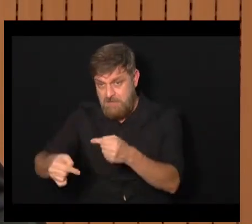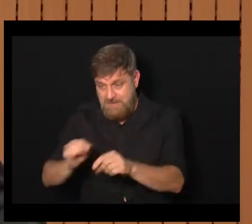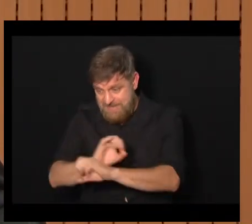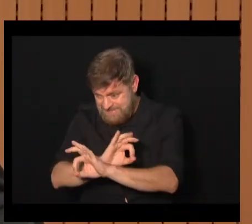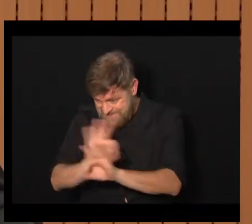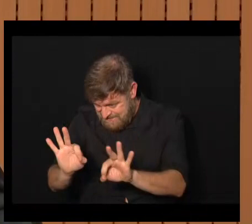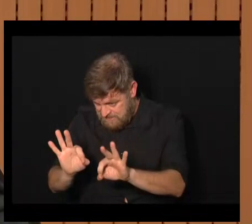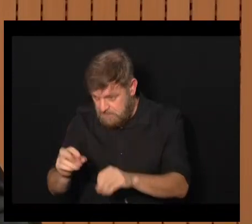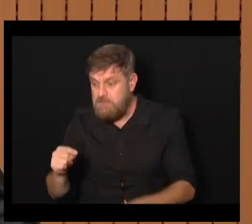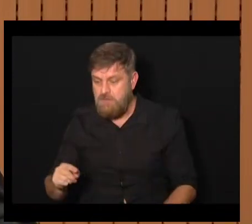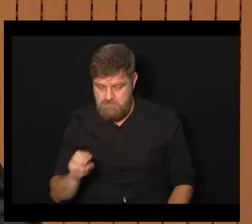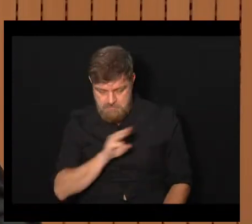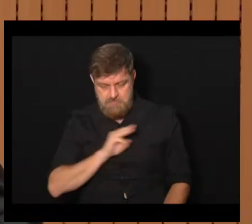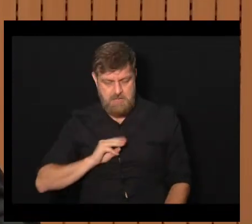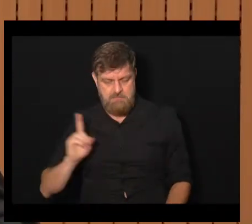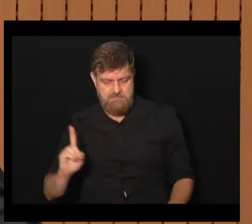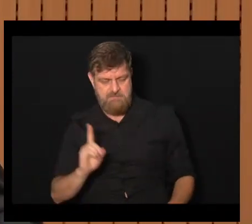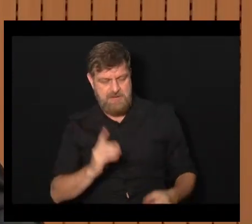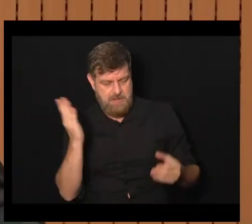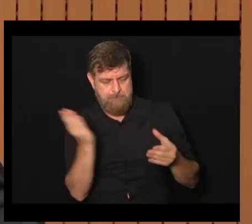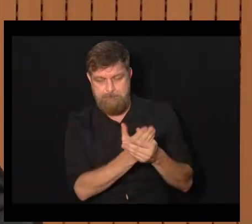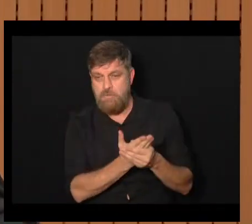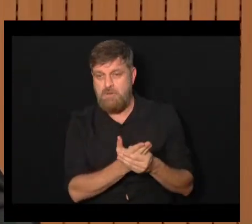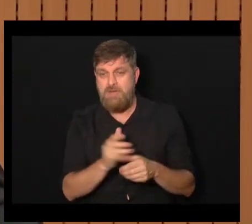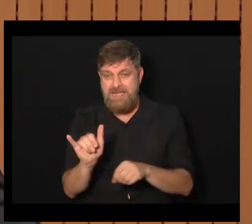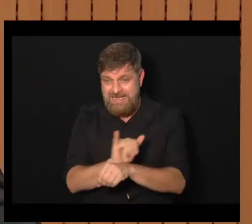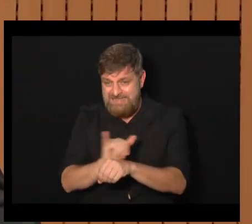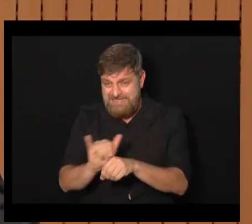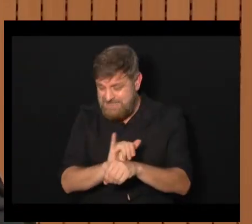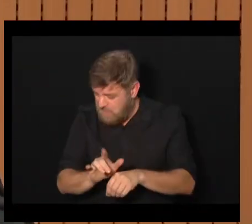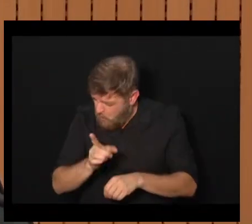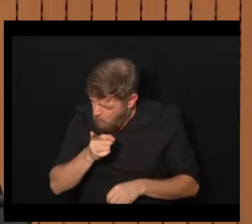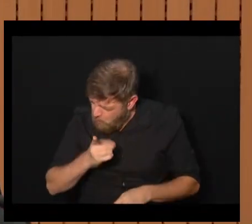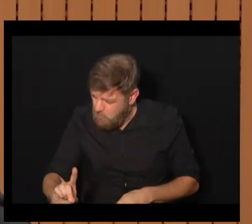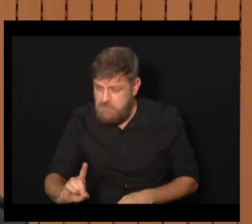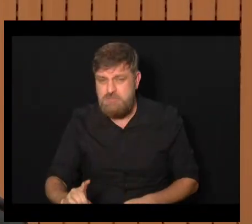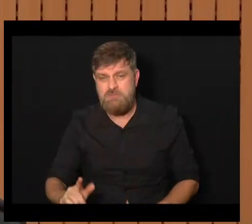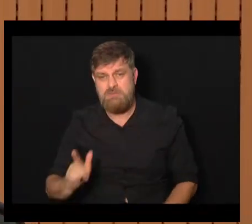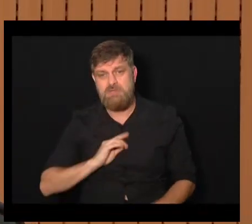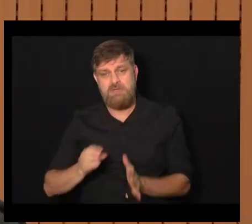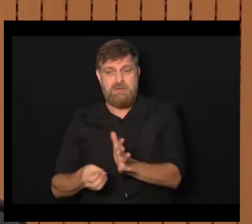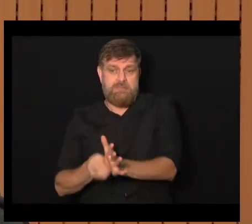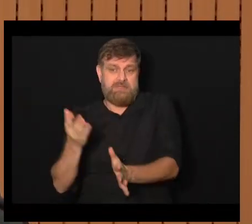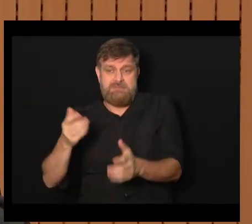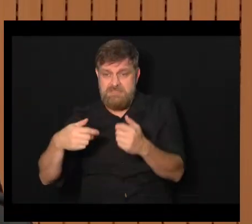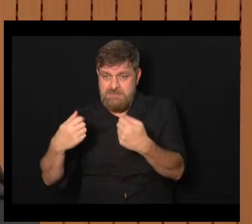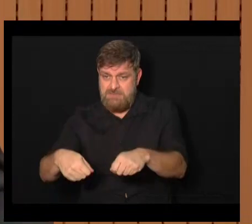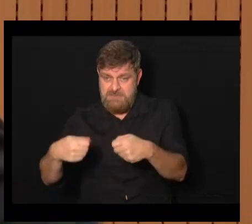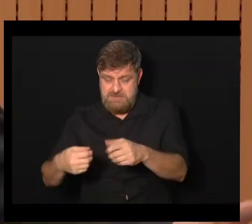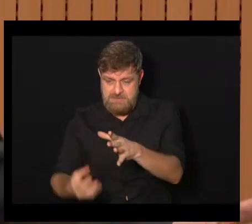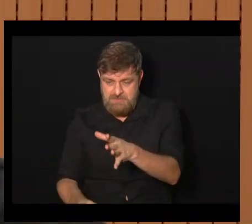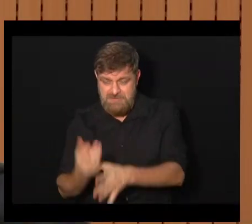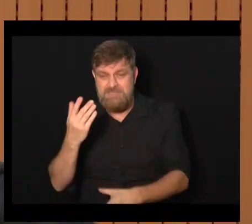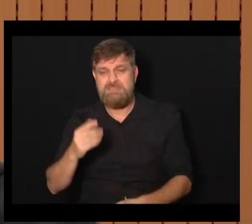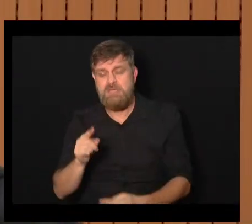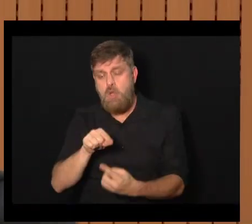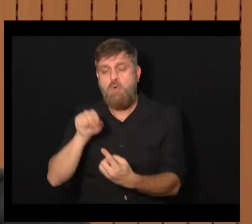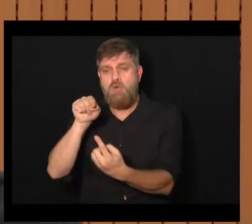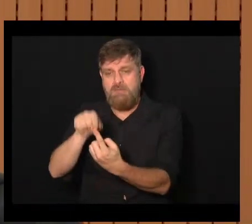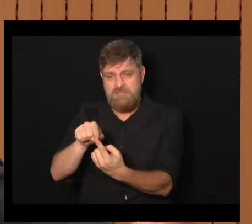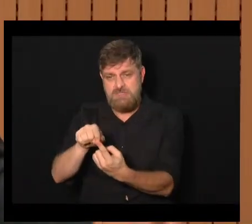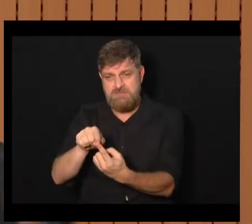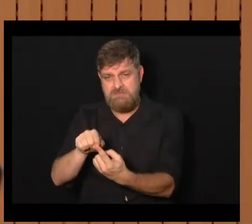maneira adequada, porque é sempre esse um recurso que é o último, mas que muitas vezes é utilizado para que